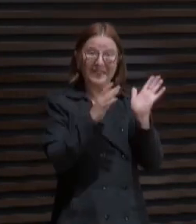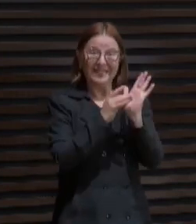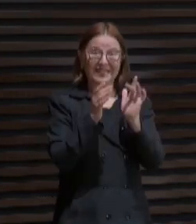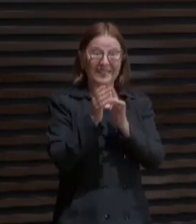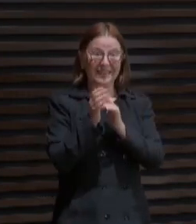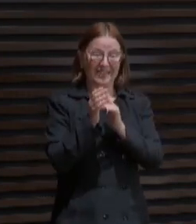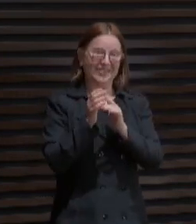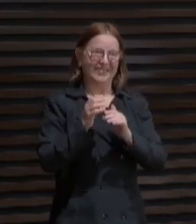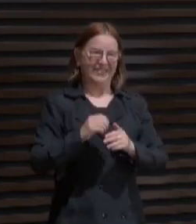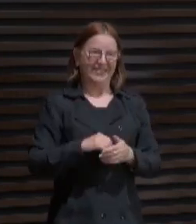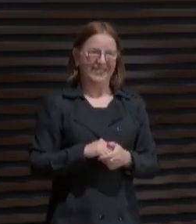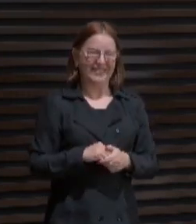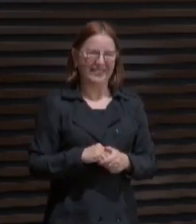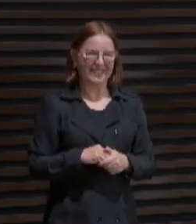sentimentos.